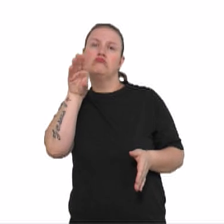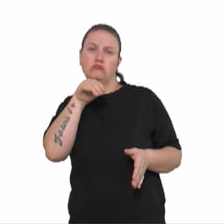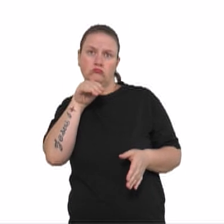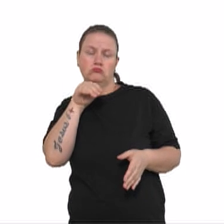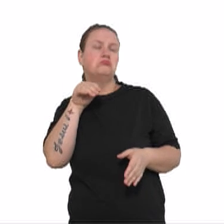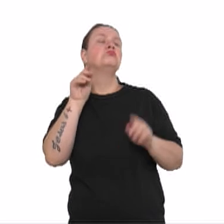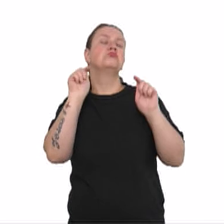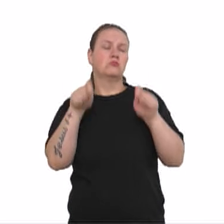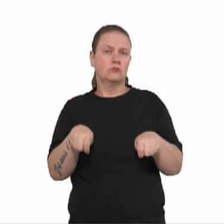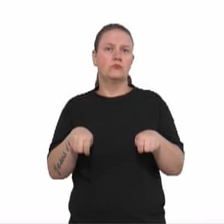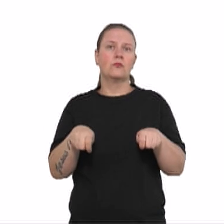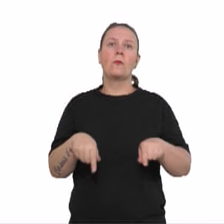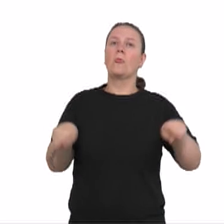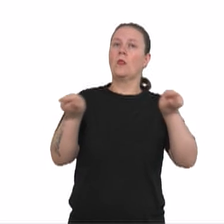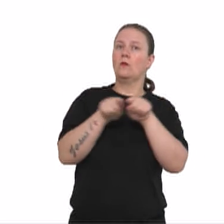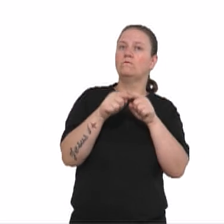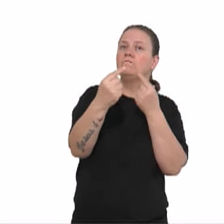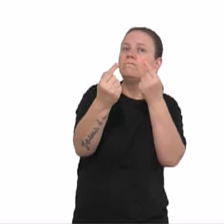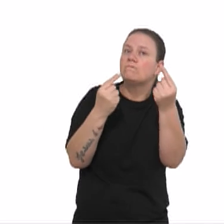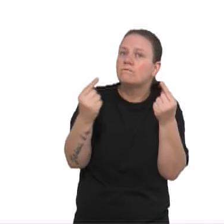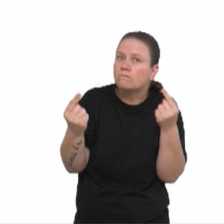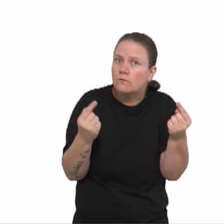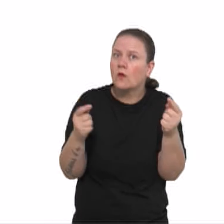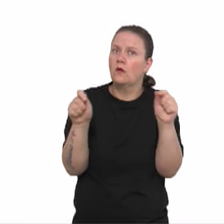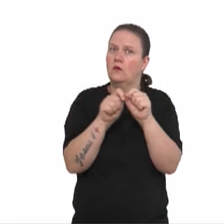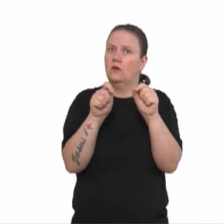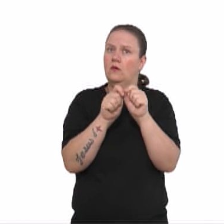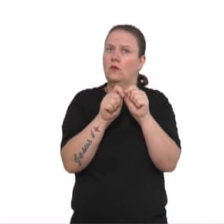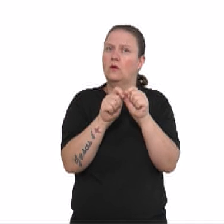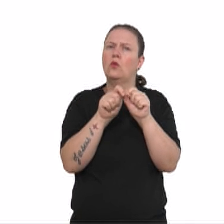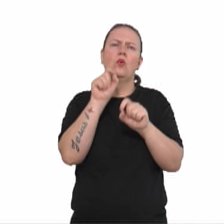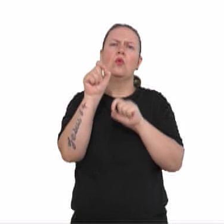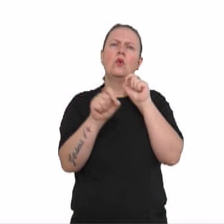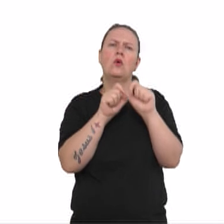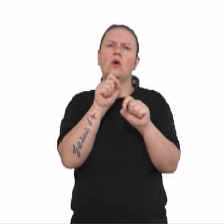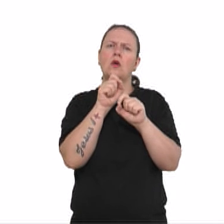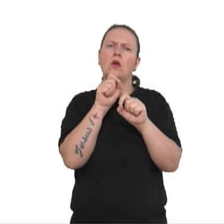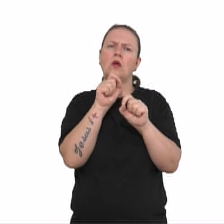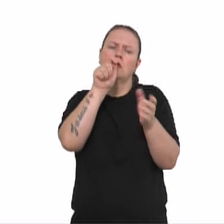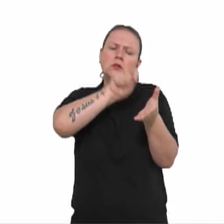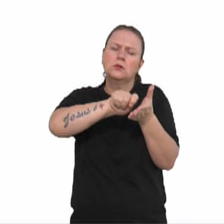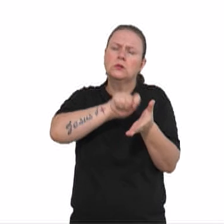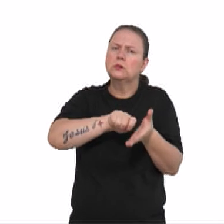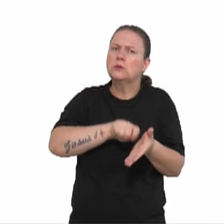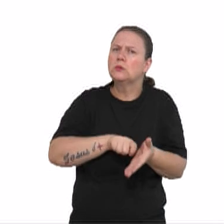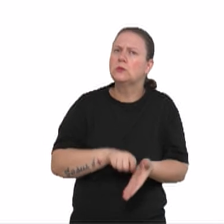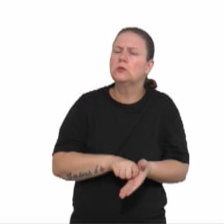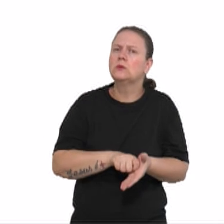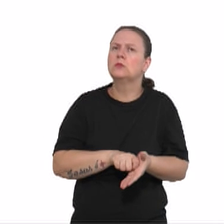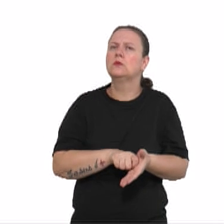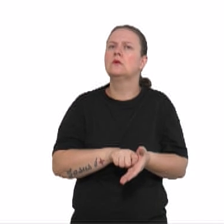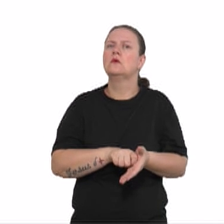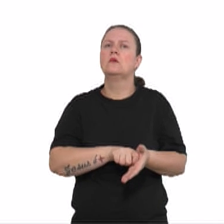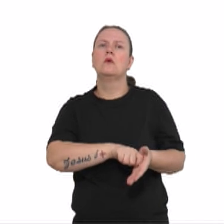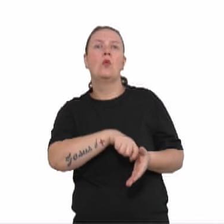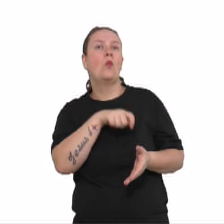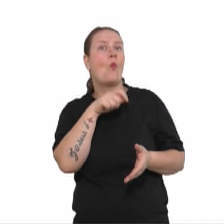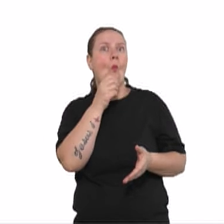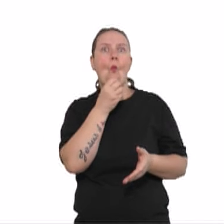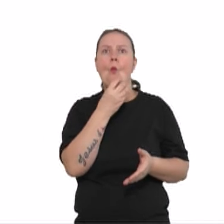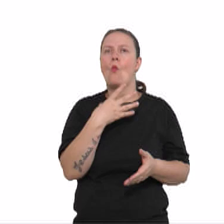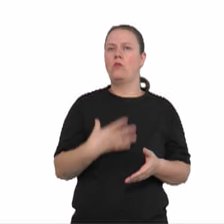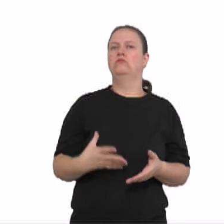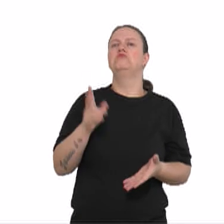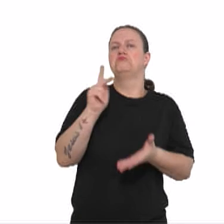Também, vocês produziram um podcast, que é um gênero oral, que nesse momento ele vem ganhando muito